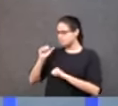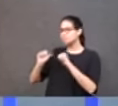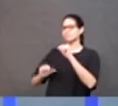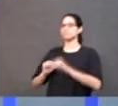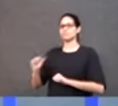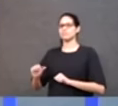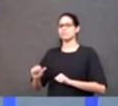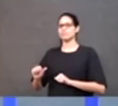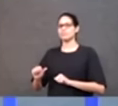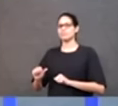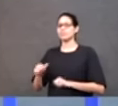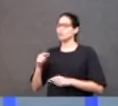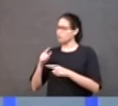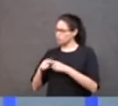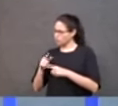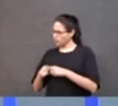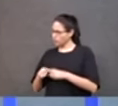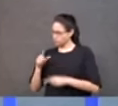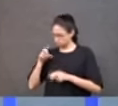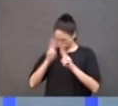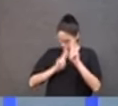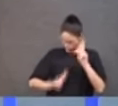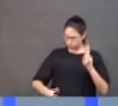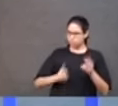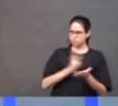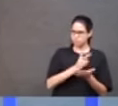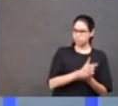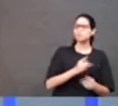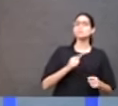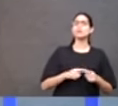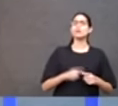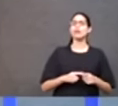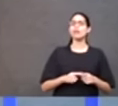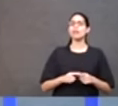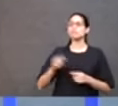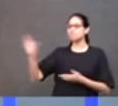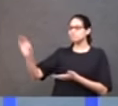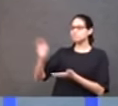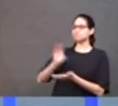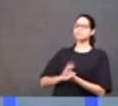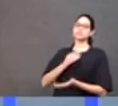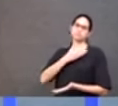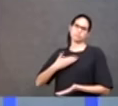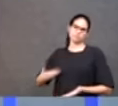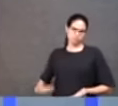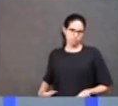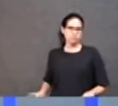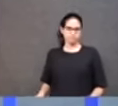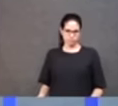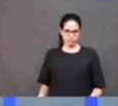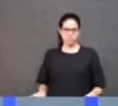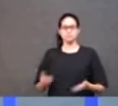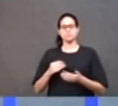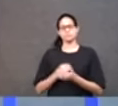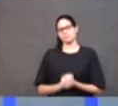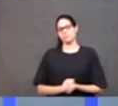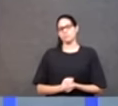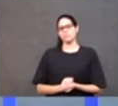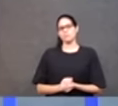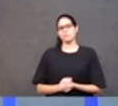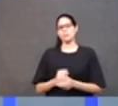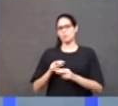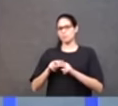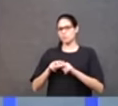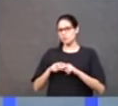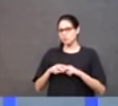mantém. Nós temos que nos lembrar que a universidade é mantida com recursos públicos. Então, nesse sentido, a maneira